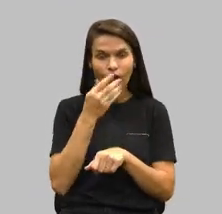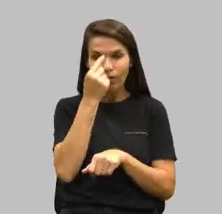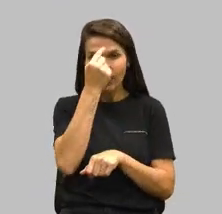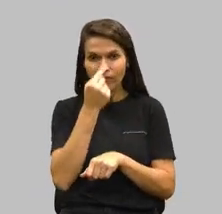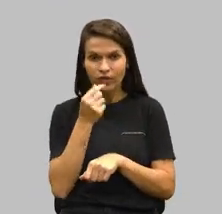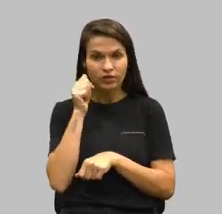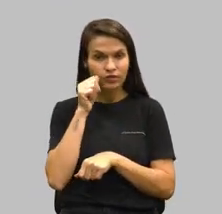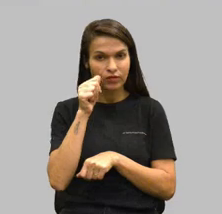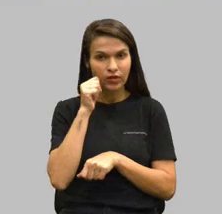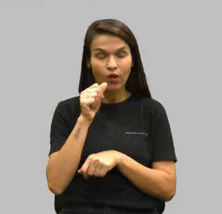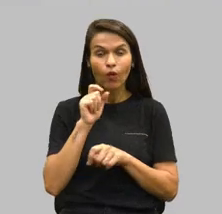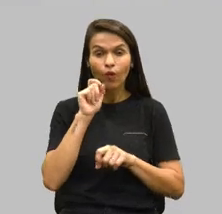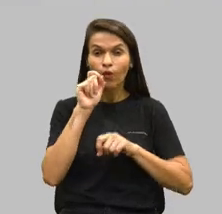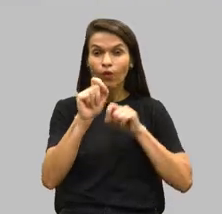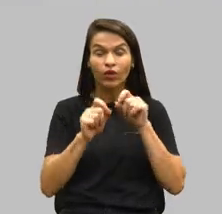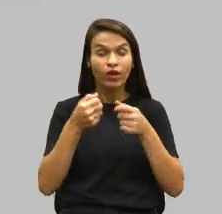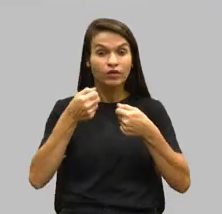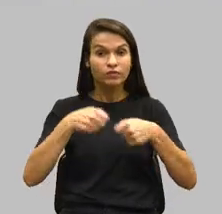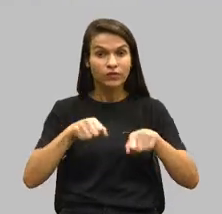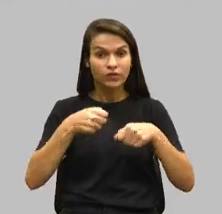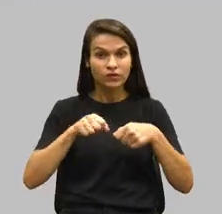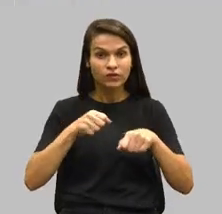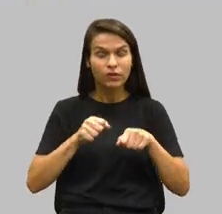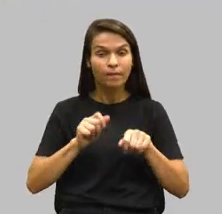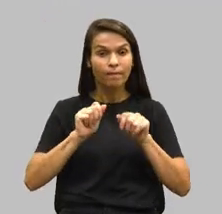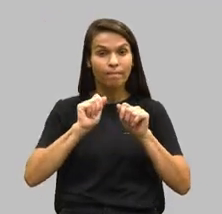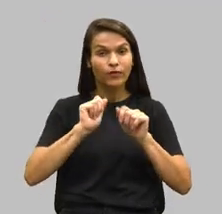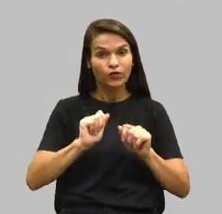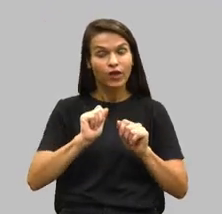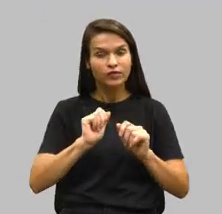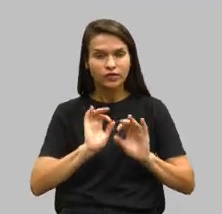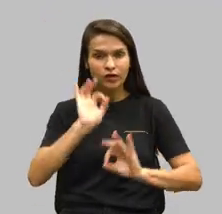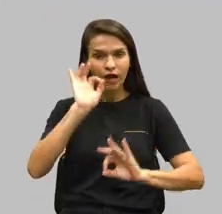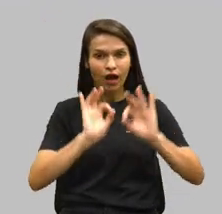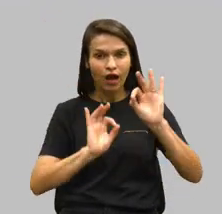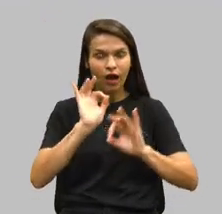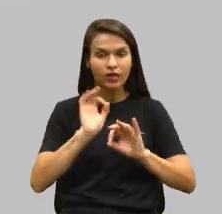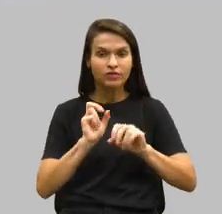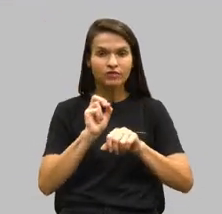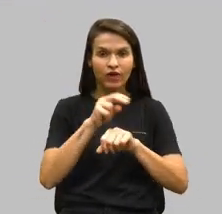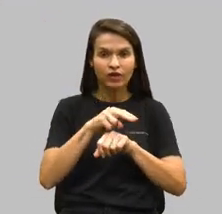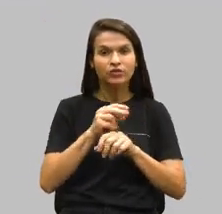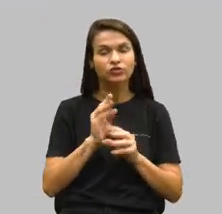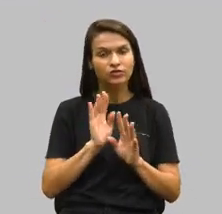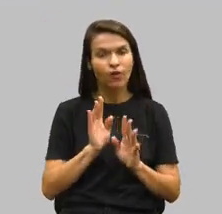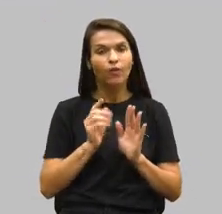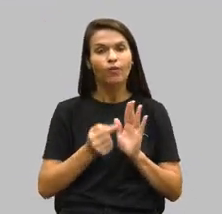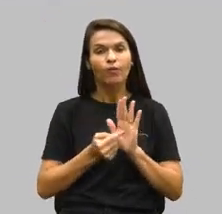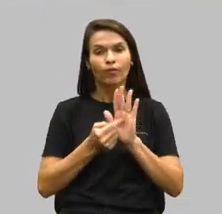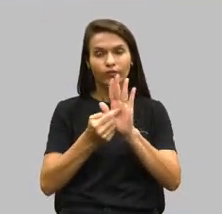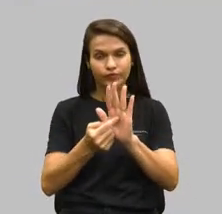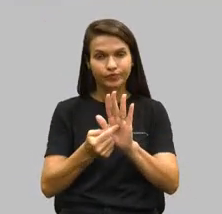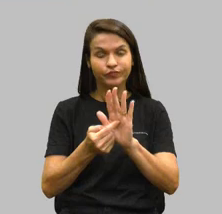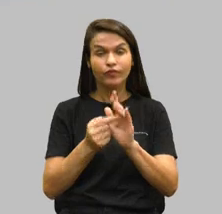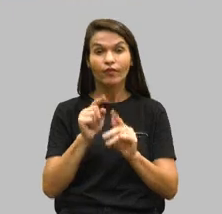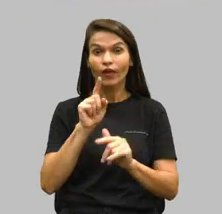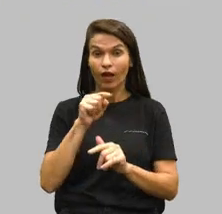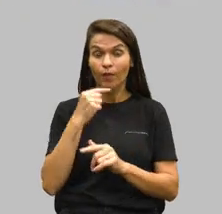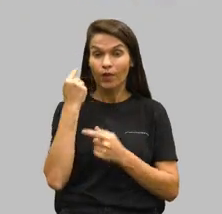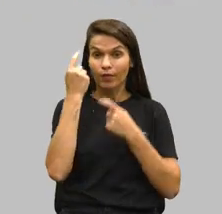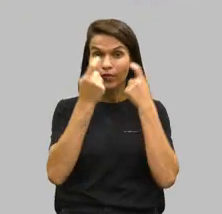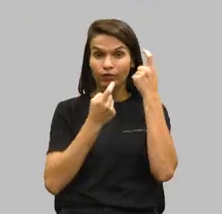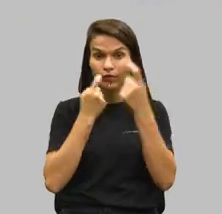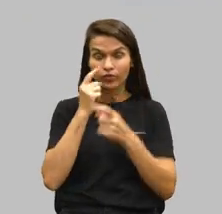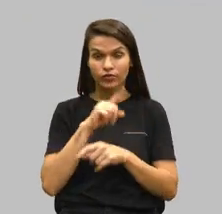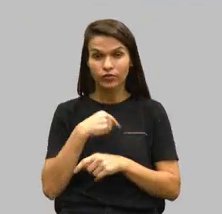dessas mulheres o que elas precisam para poder se ajustar às vagas que estão sendo ofertadas essa é uma uma preocupação que